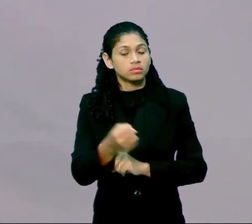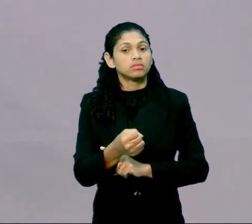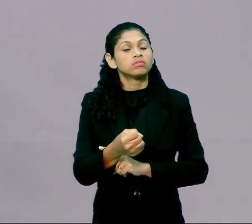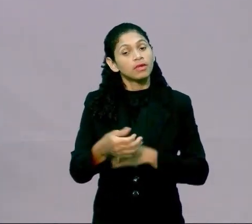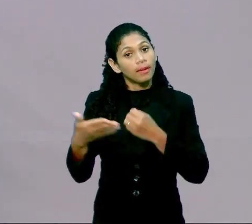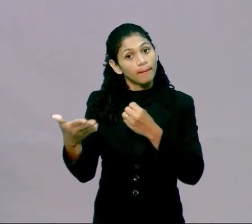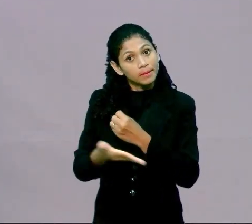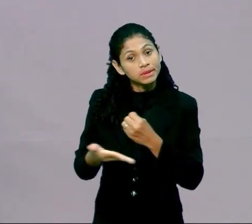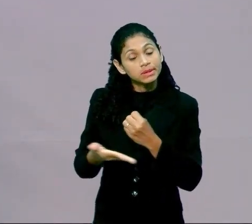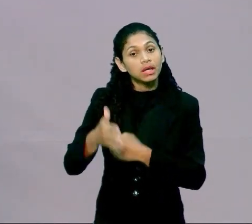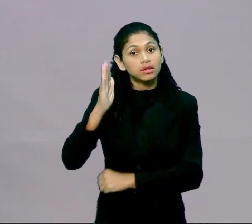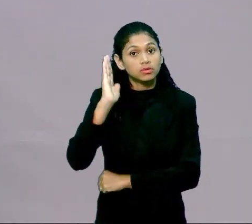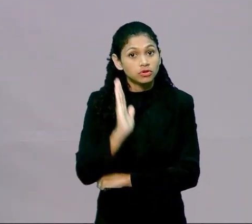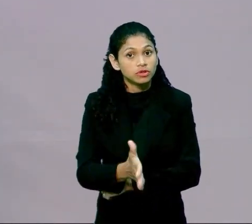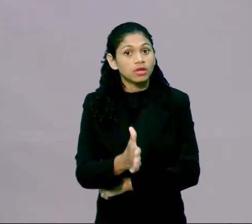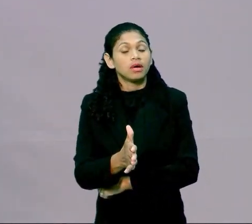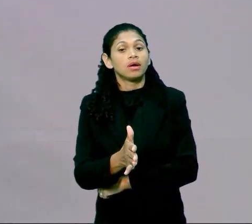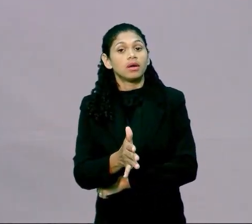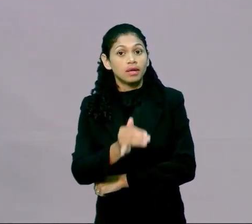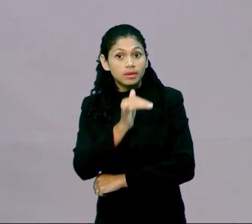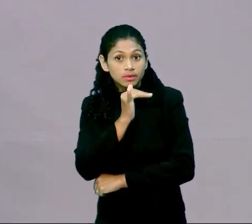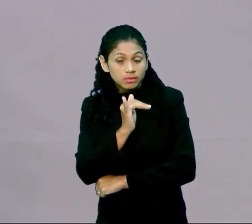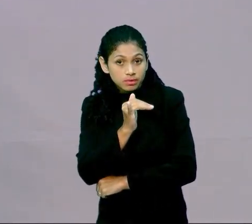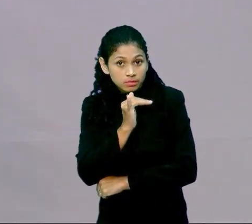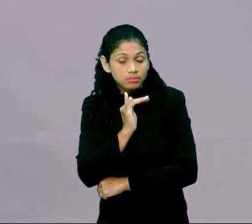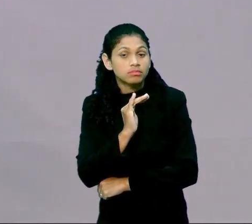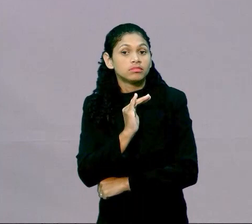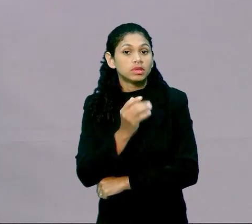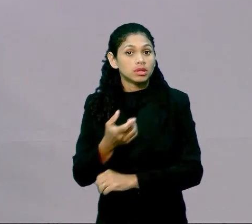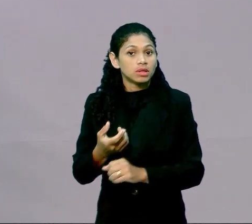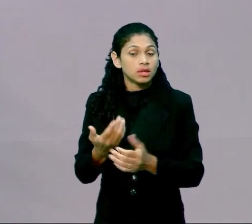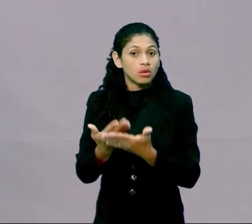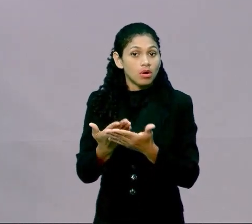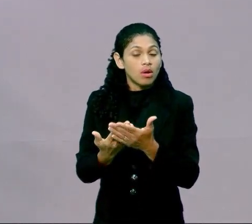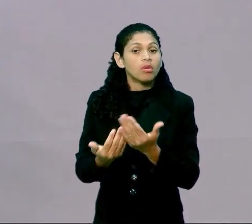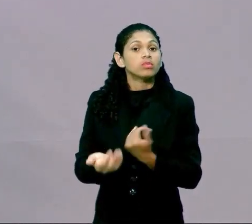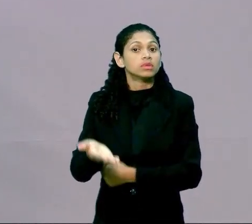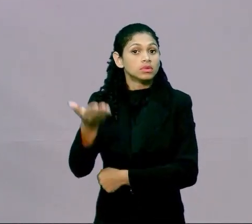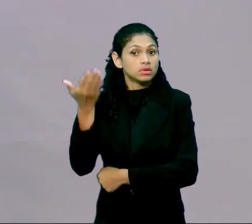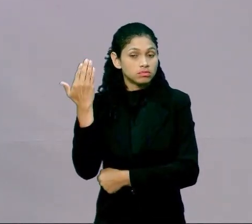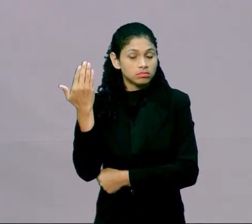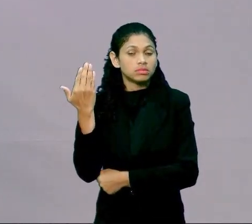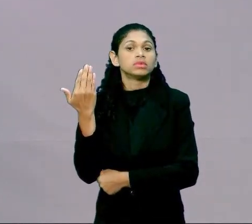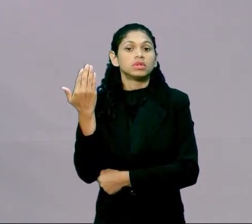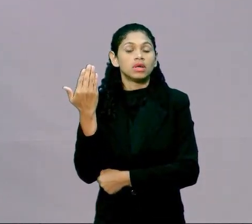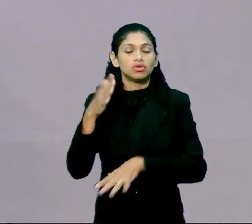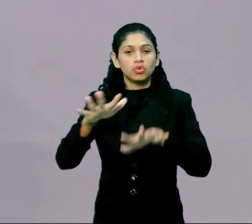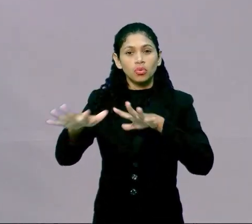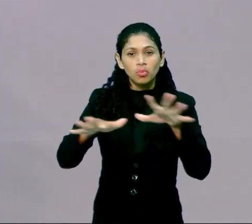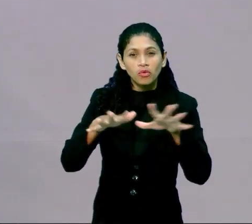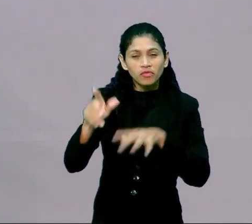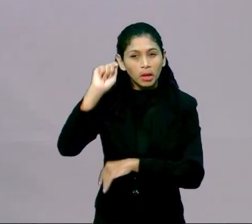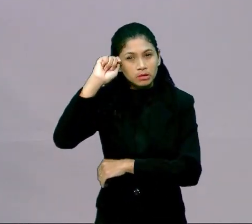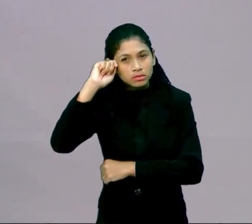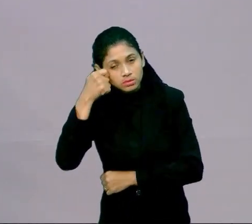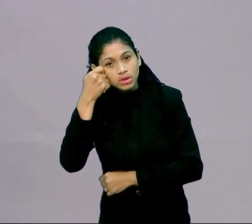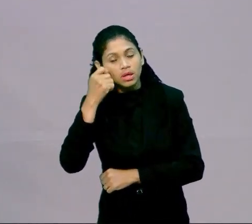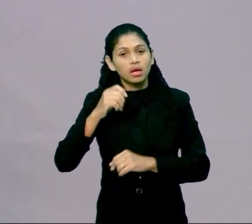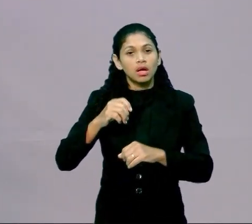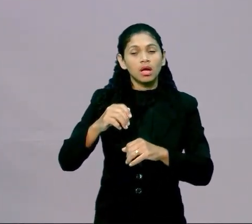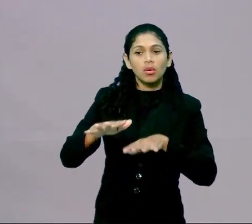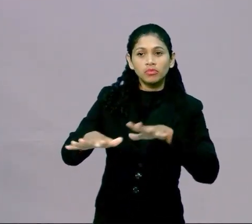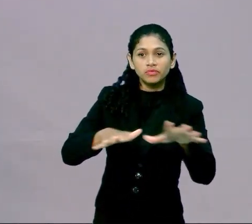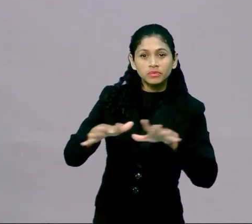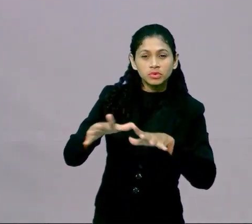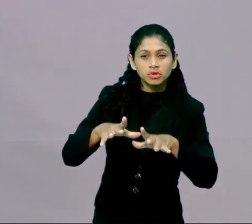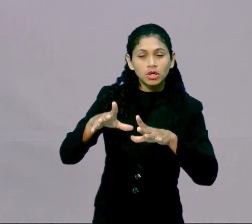eu já exemplifiquei numa videoaula anterior. O movimento negro, o movimento LGBTQIA+, o movimento de pessoas com